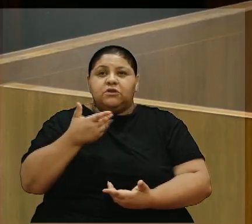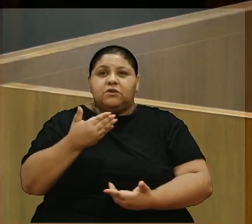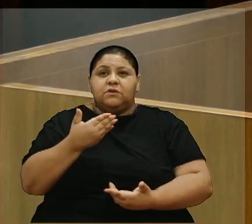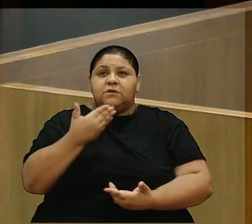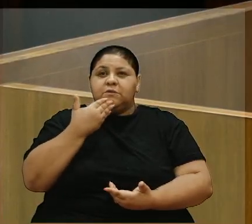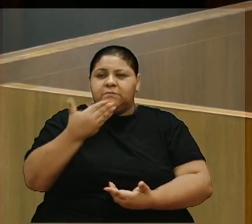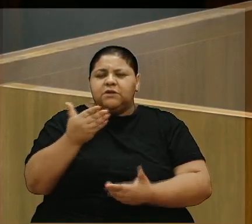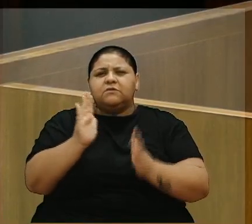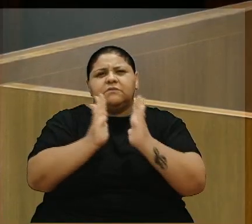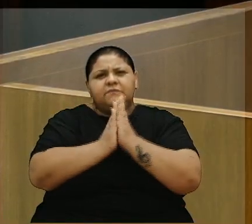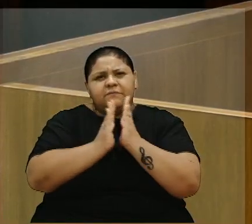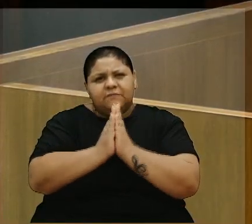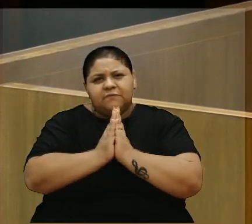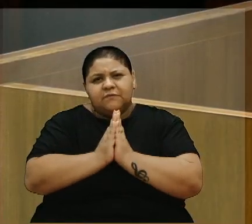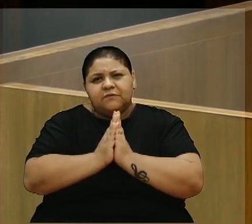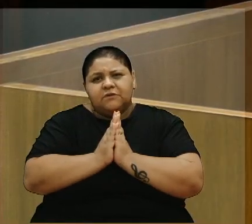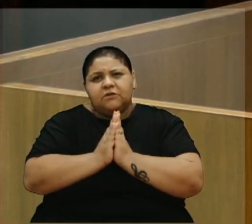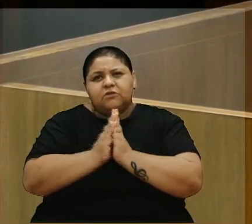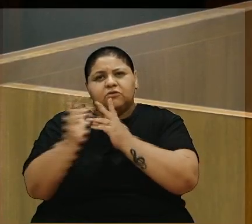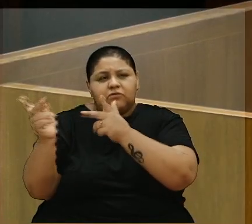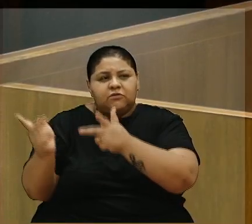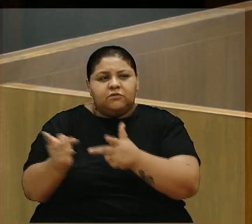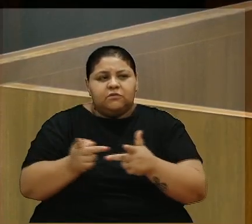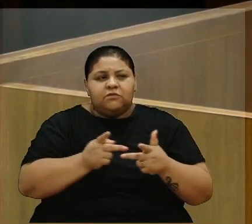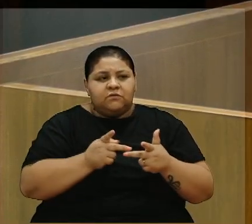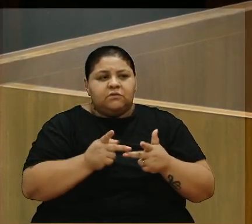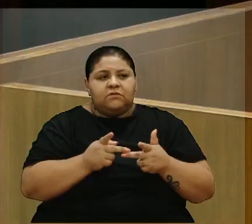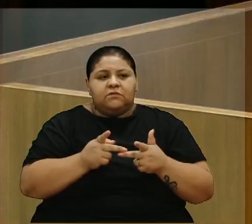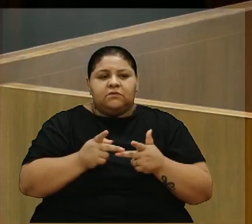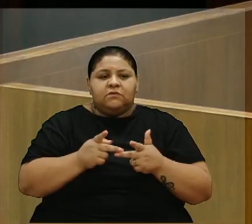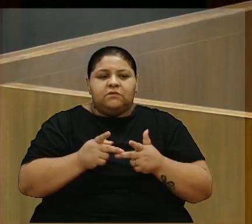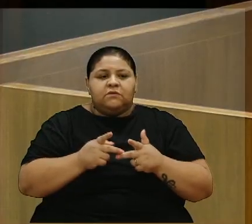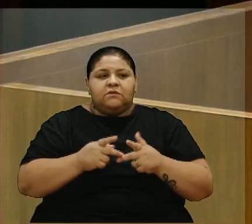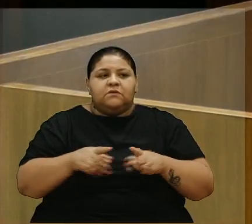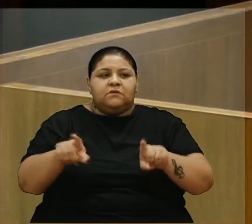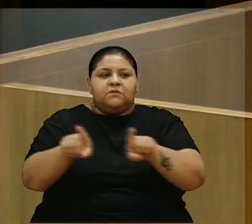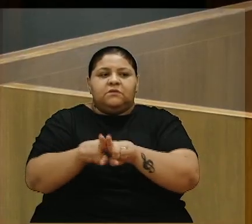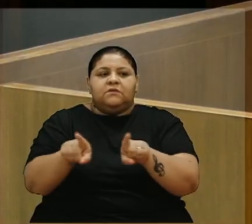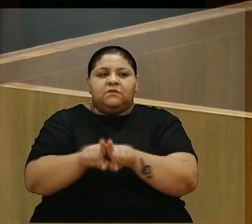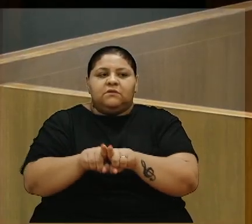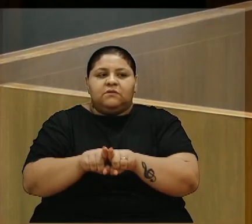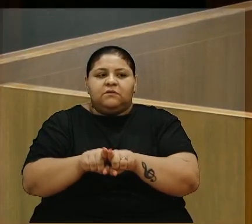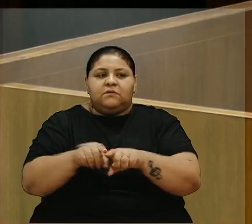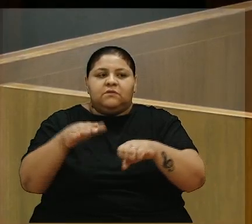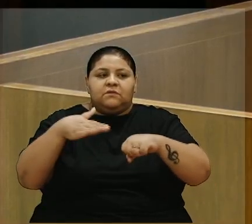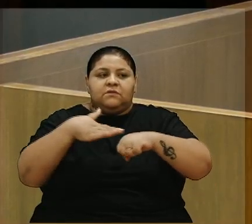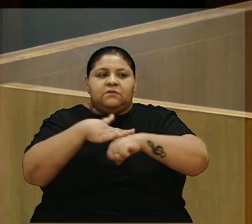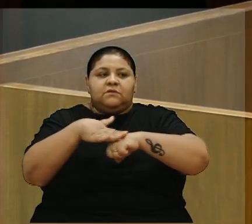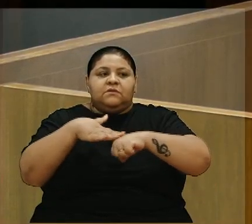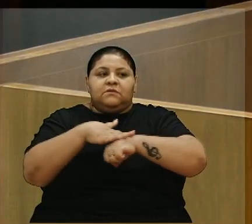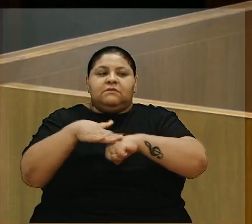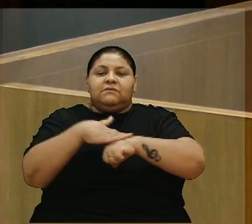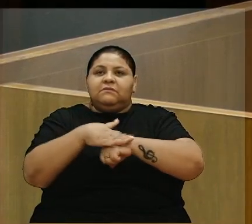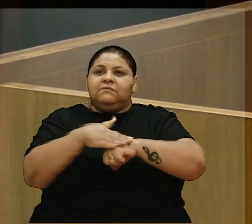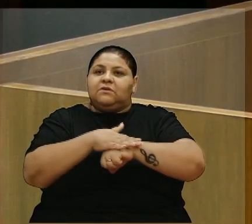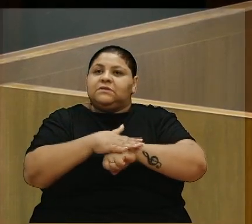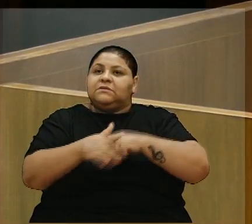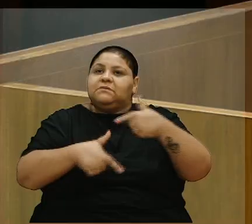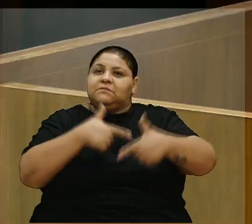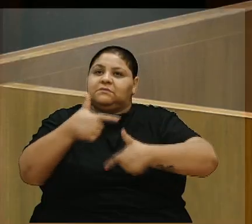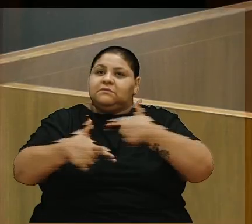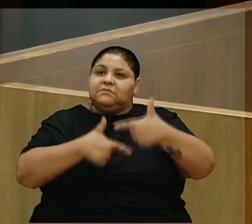que encarecidamente nos visitem. Visitem as escolas de educação infantil, conversem com as trabalhadoras, com